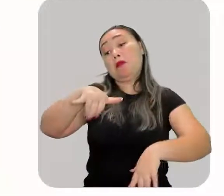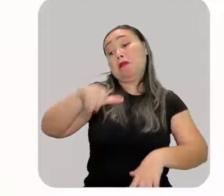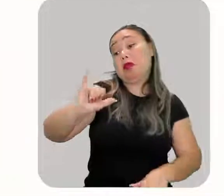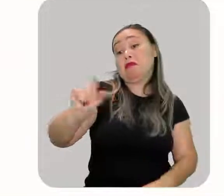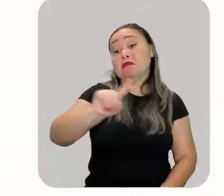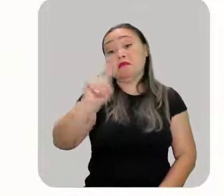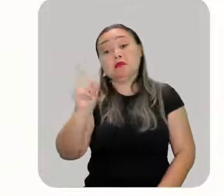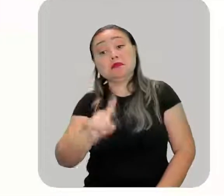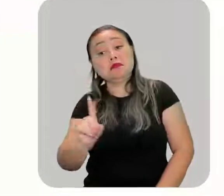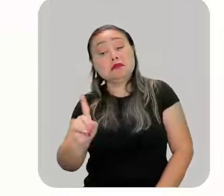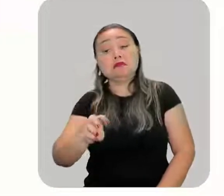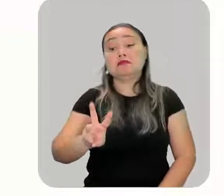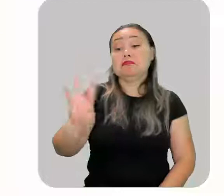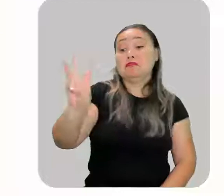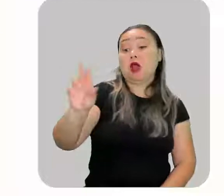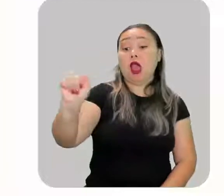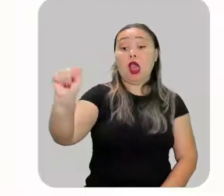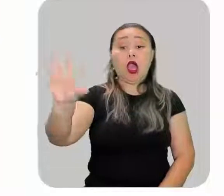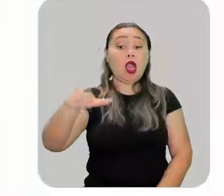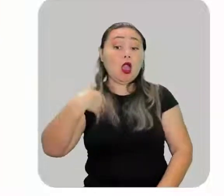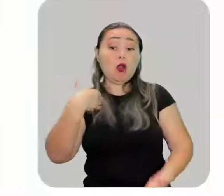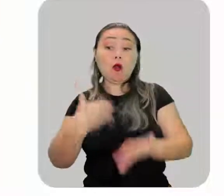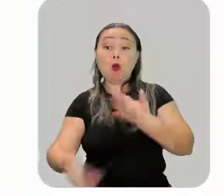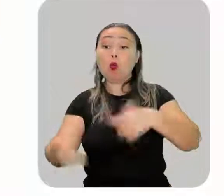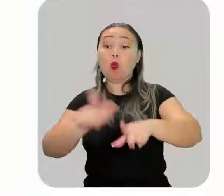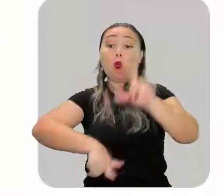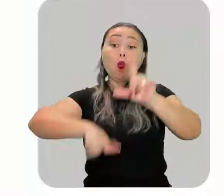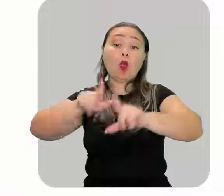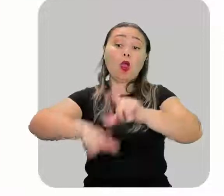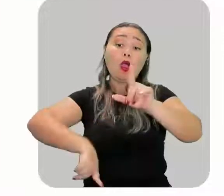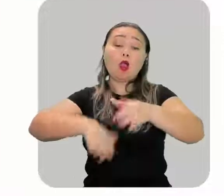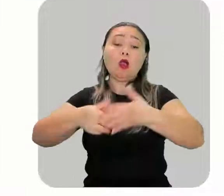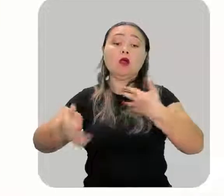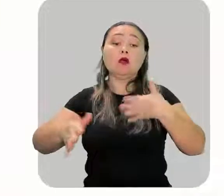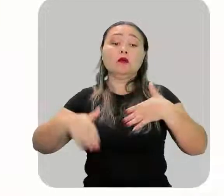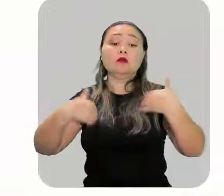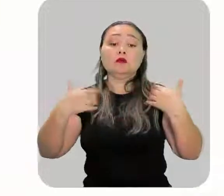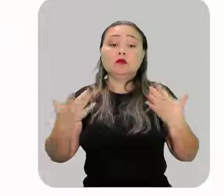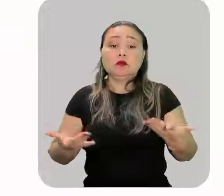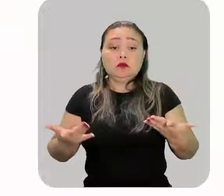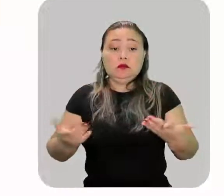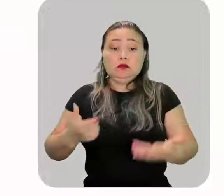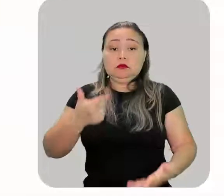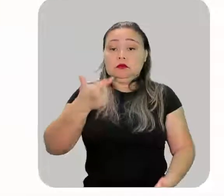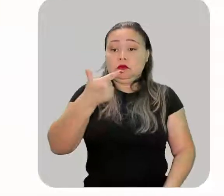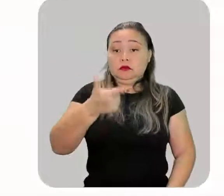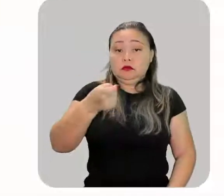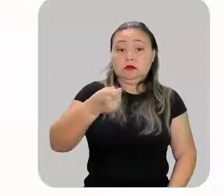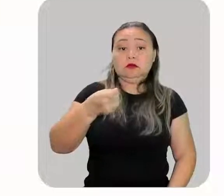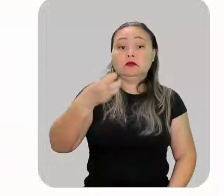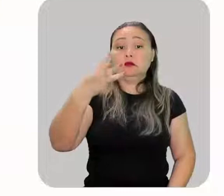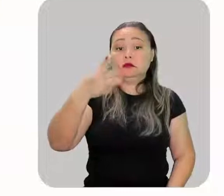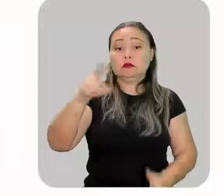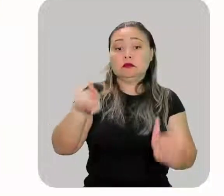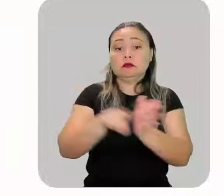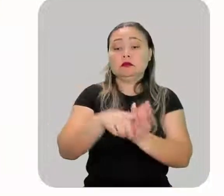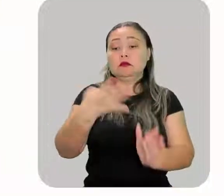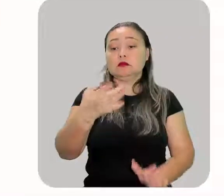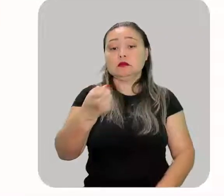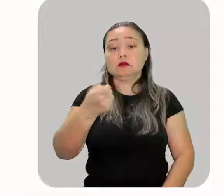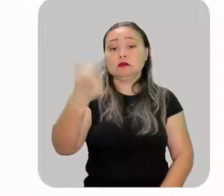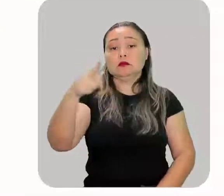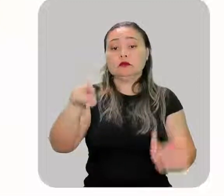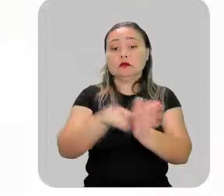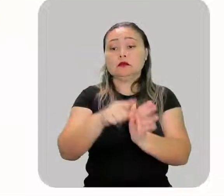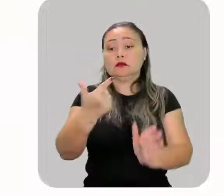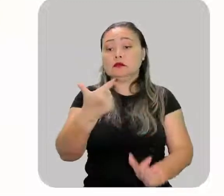y, z, w, a, não se preocupe com isso. Então nós temos aí, ó, 2x ao cubo menos 4x ao